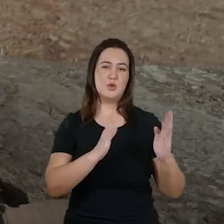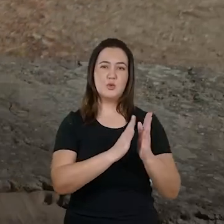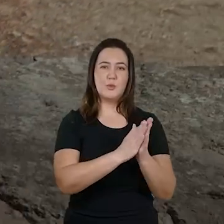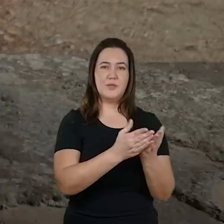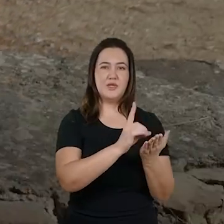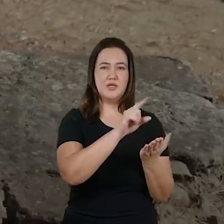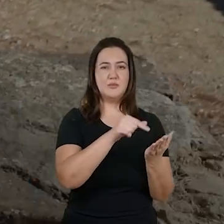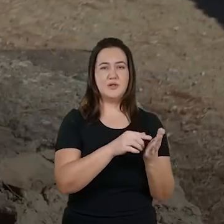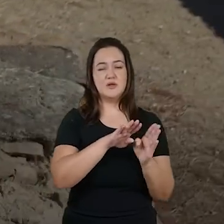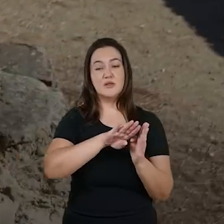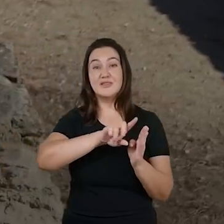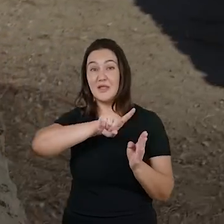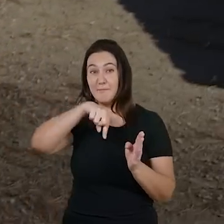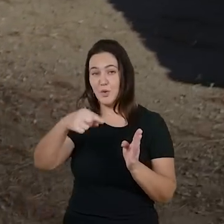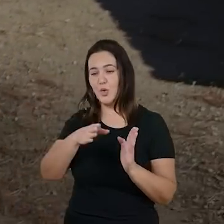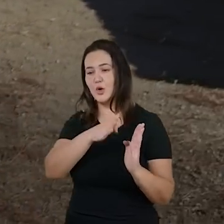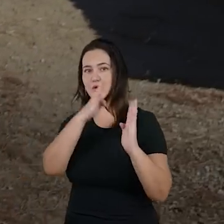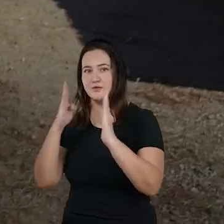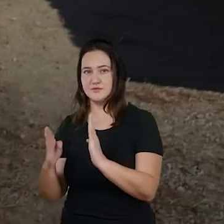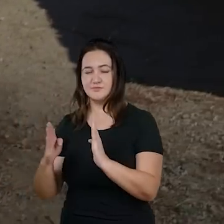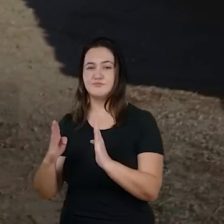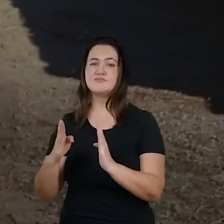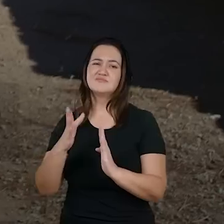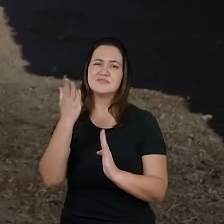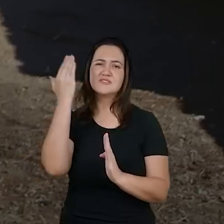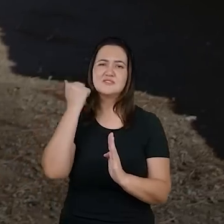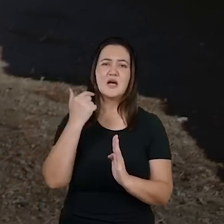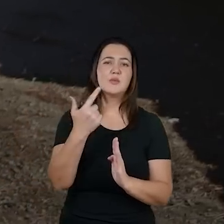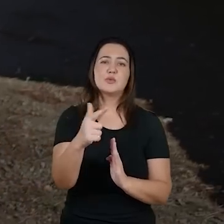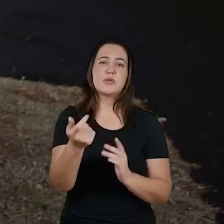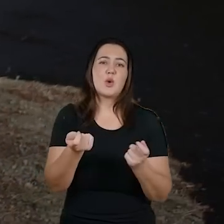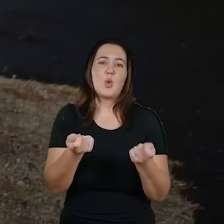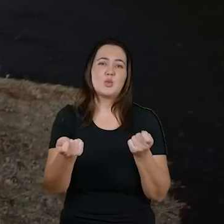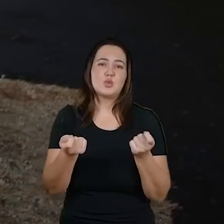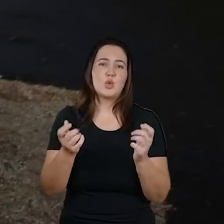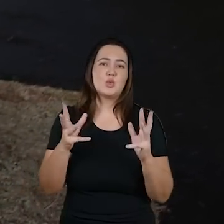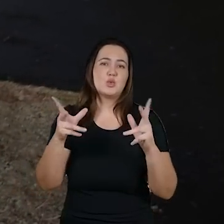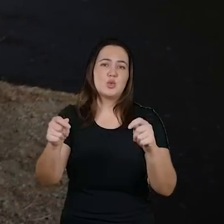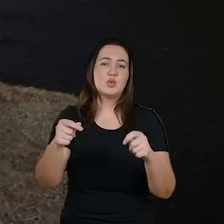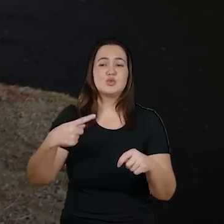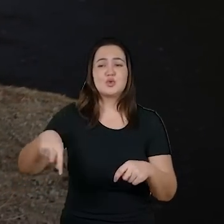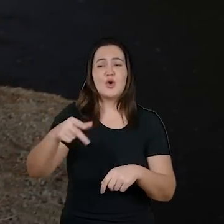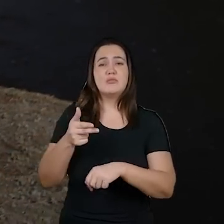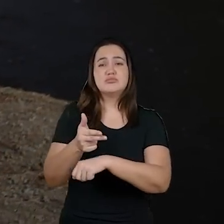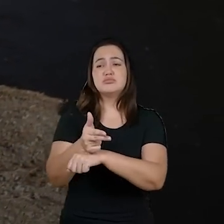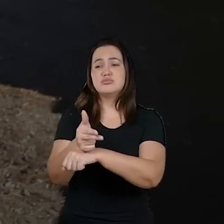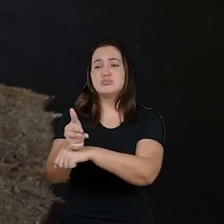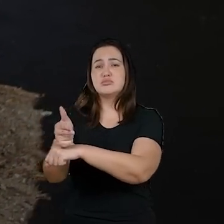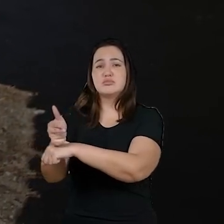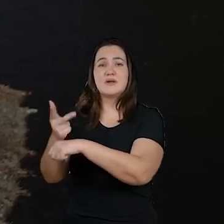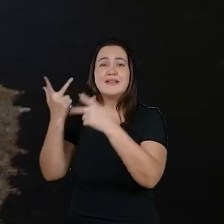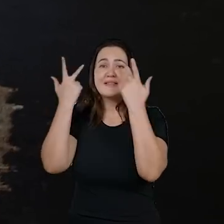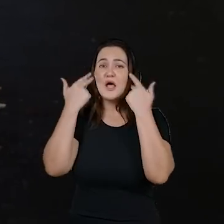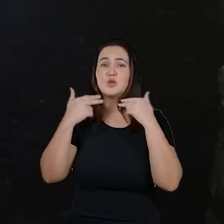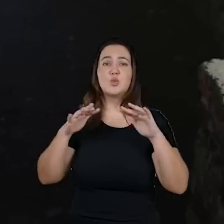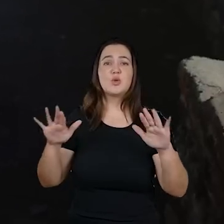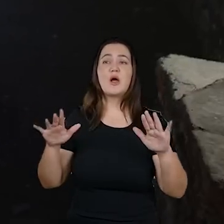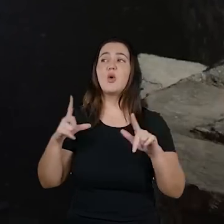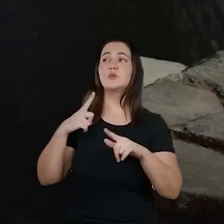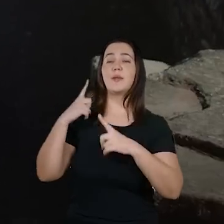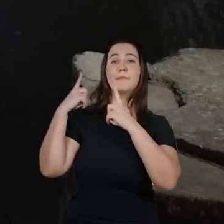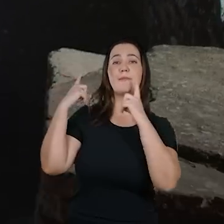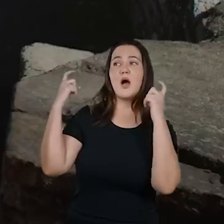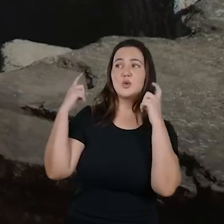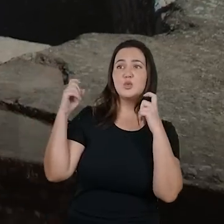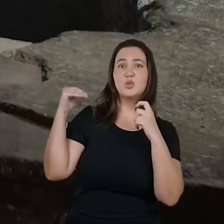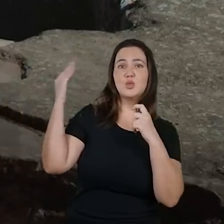estamos num sítio arqueológico, você sabe, a gente não tem controle de tudo. Há algumas pessoas fazendo barulho, batendo coisas, eles estão